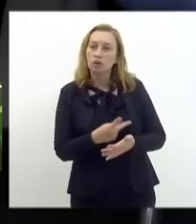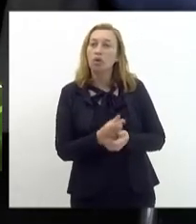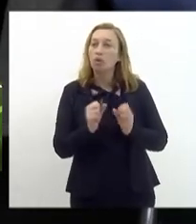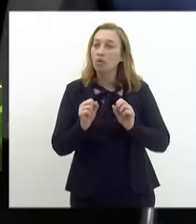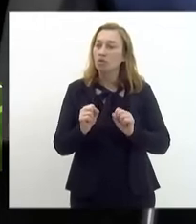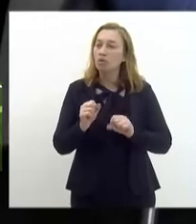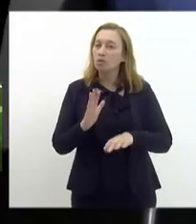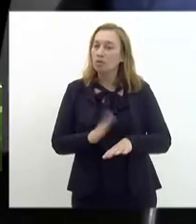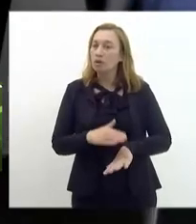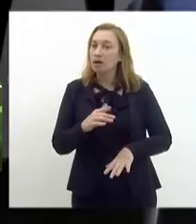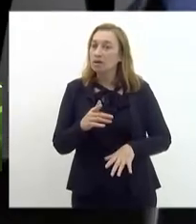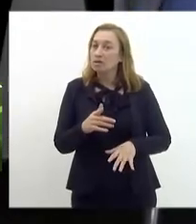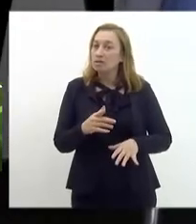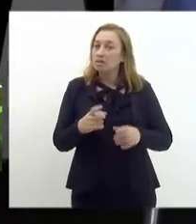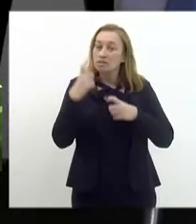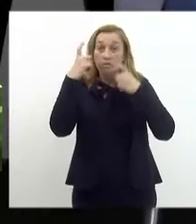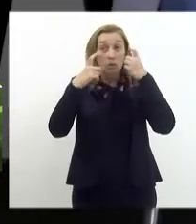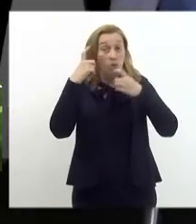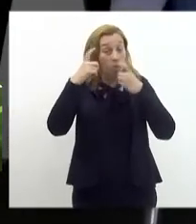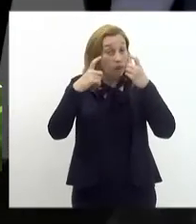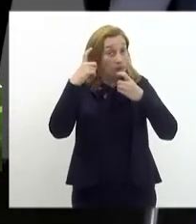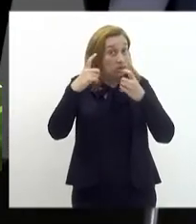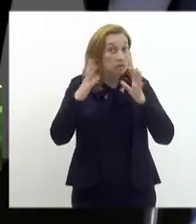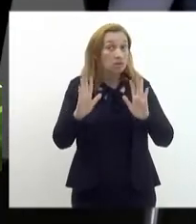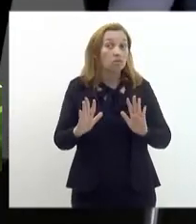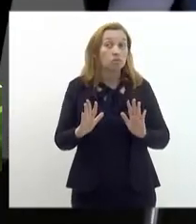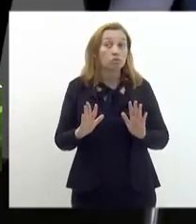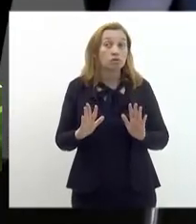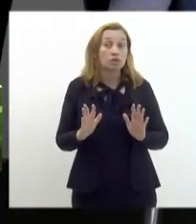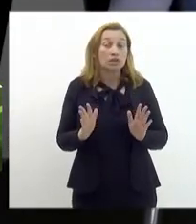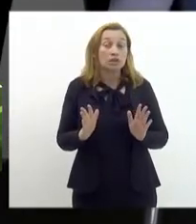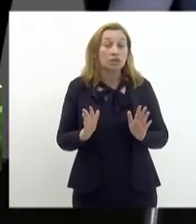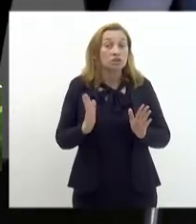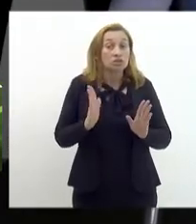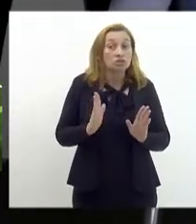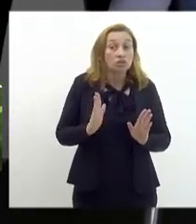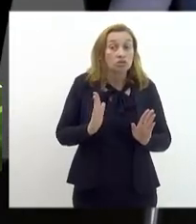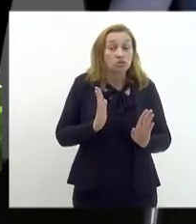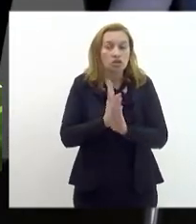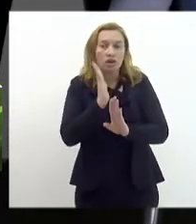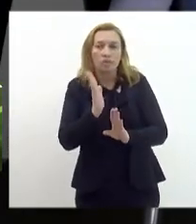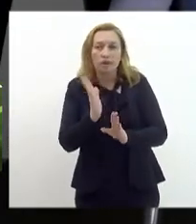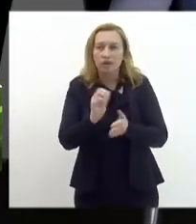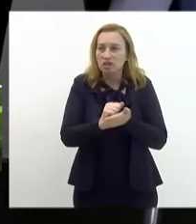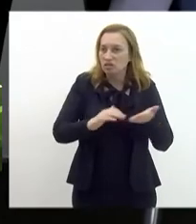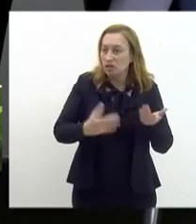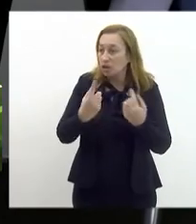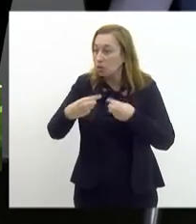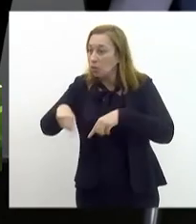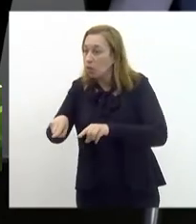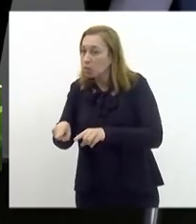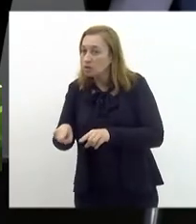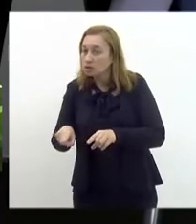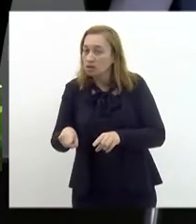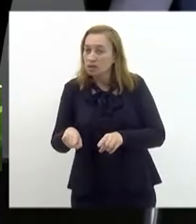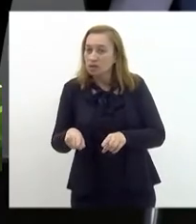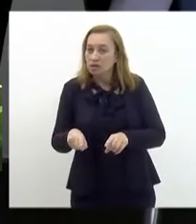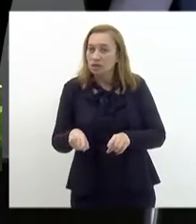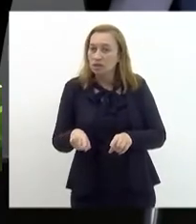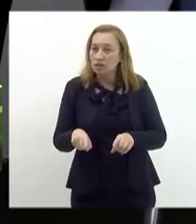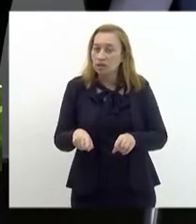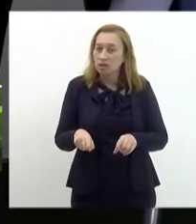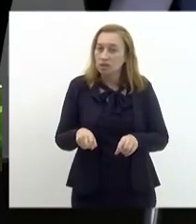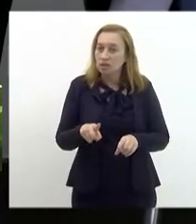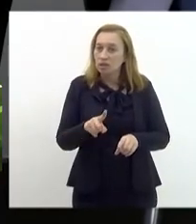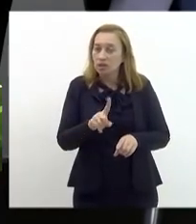com mais receio em fazer aí, de repente, alguma atividade contra a sonegação fiscal, né? Porque se ele sonegou